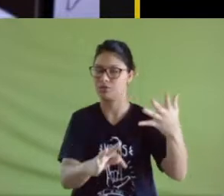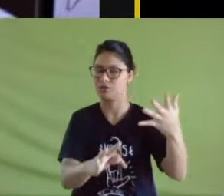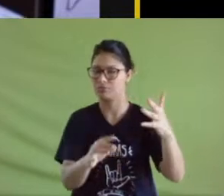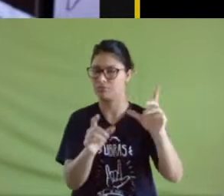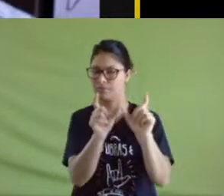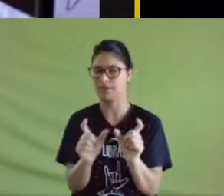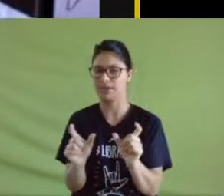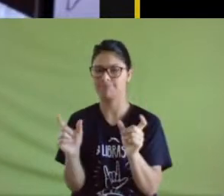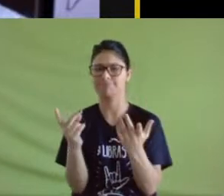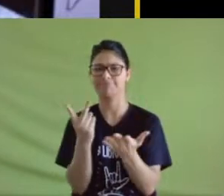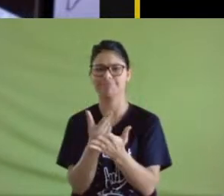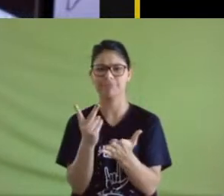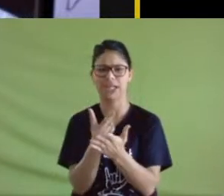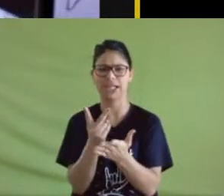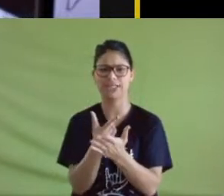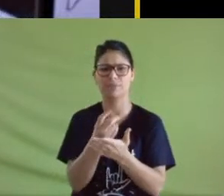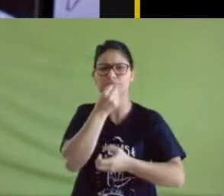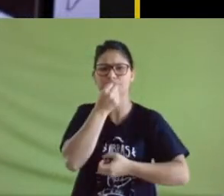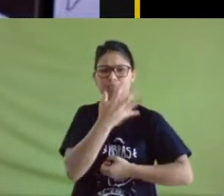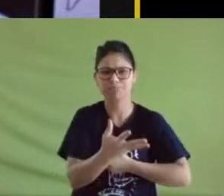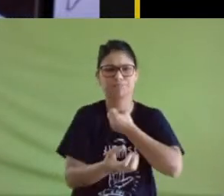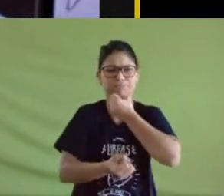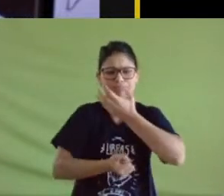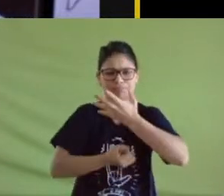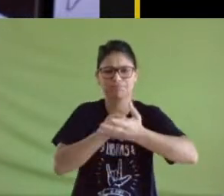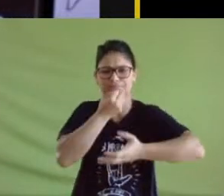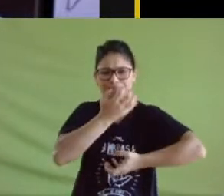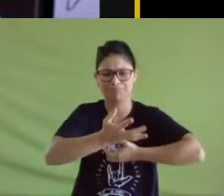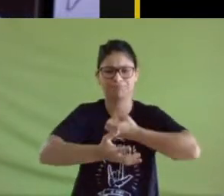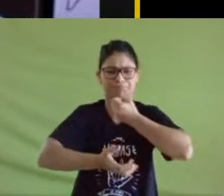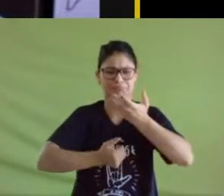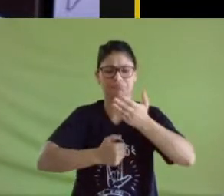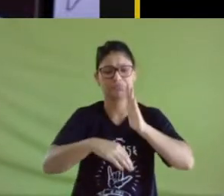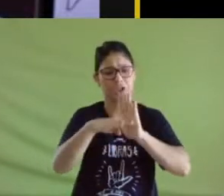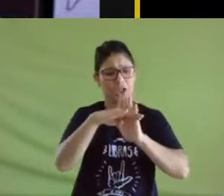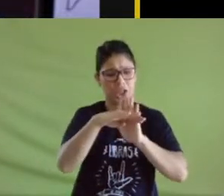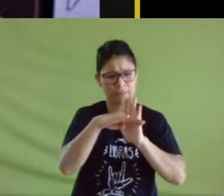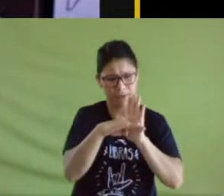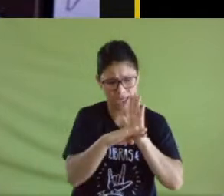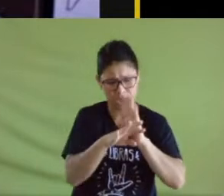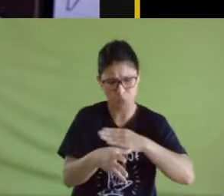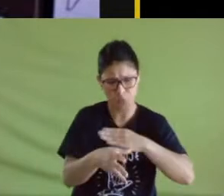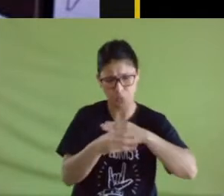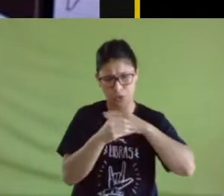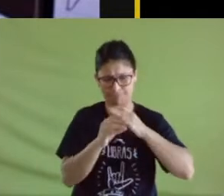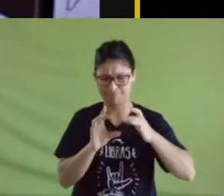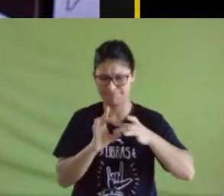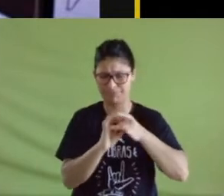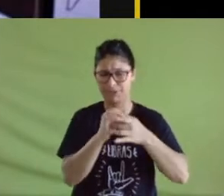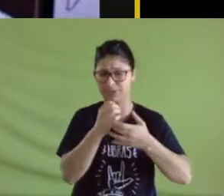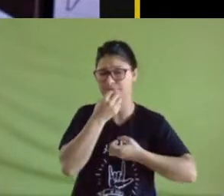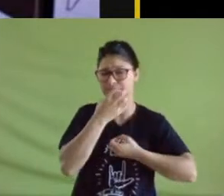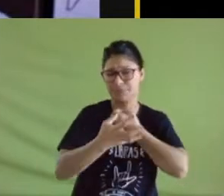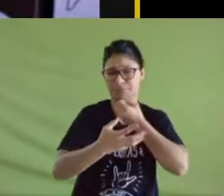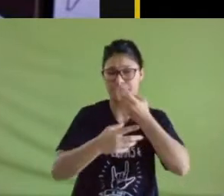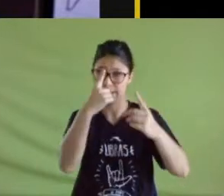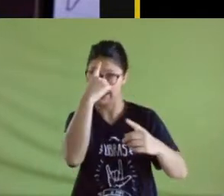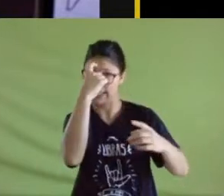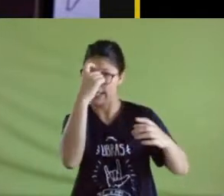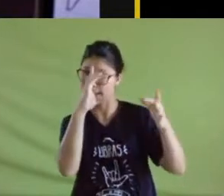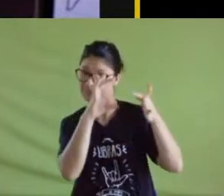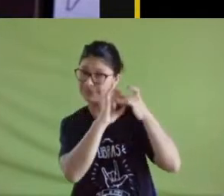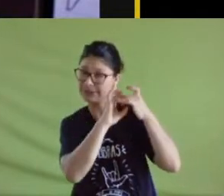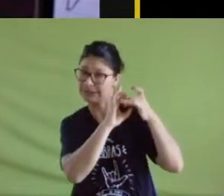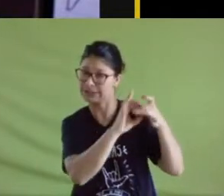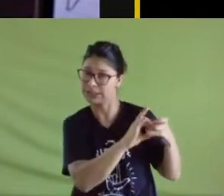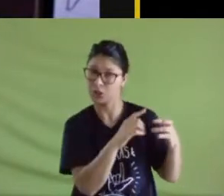uma espécie de argumento, é um elemento de um argumento, um elemento de uma ideia com a qual é possível a